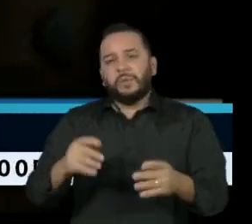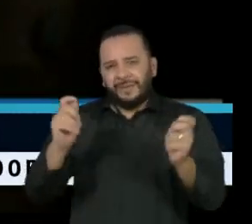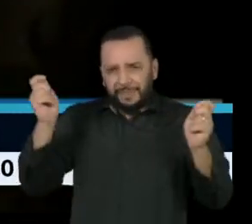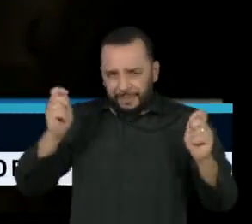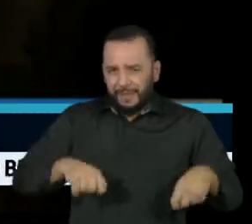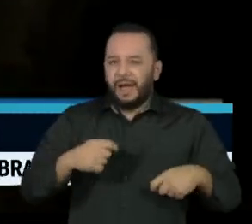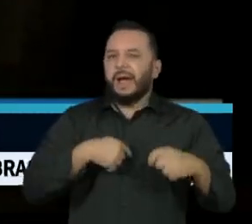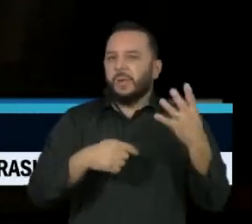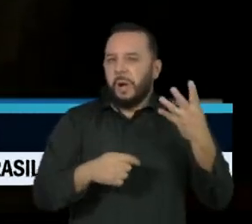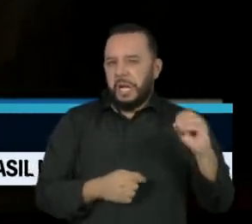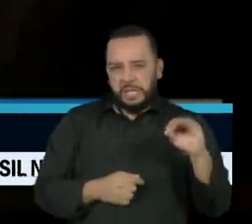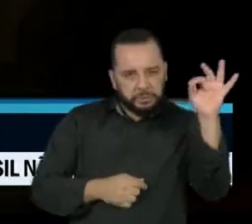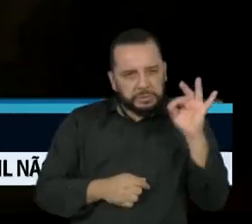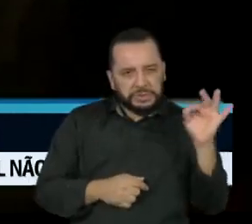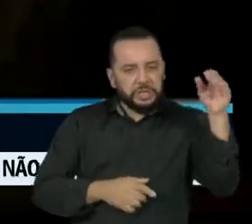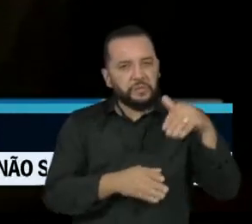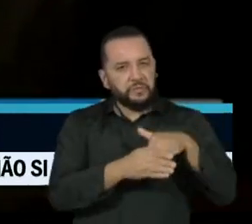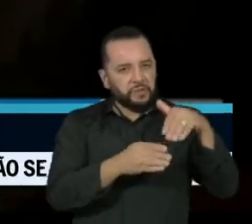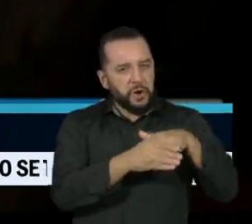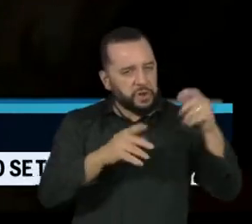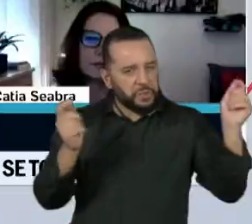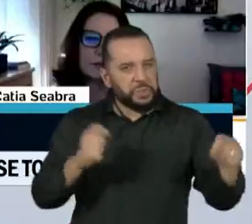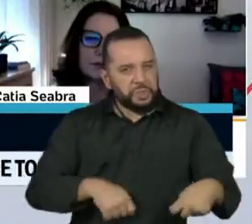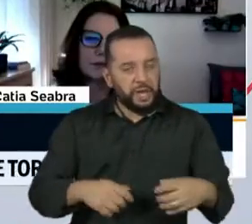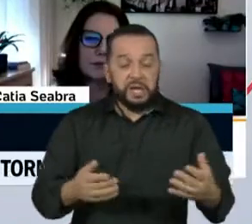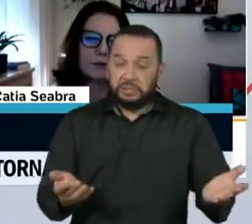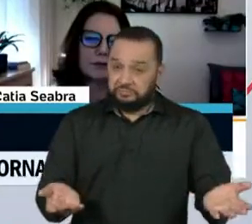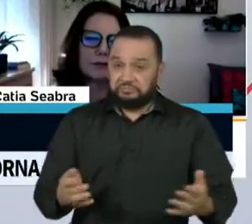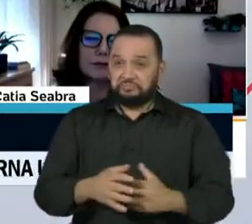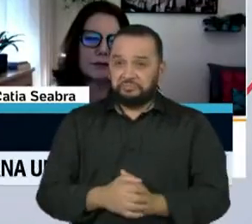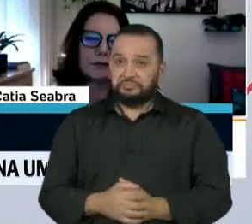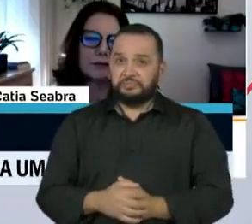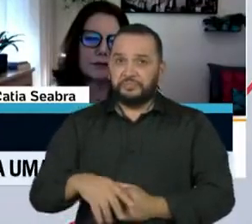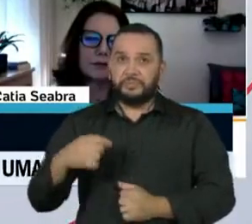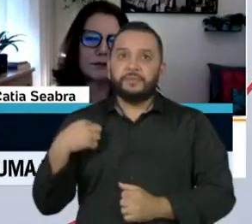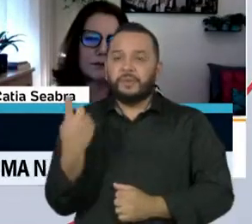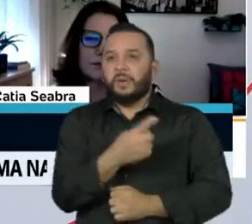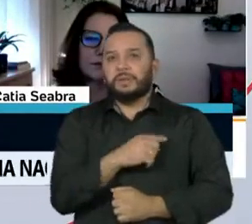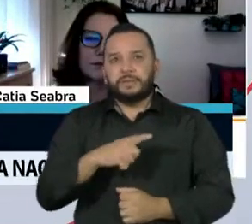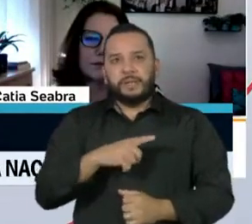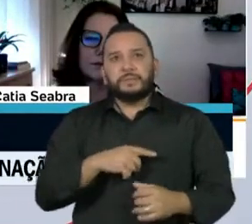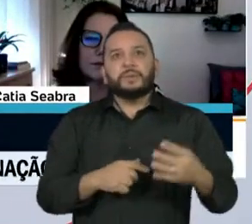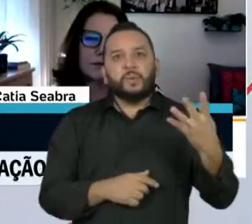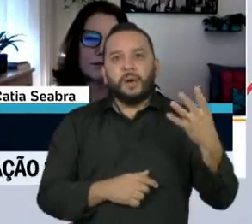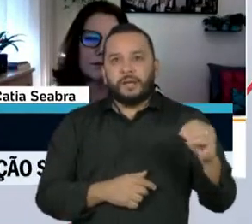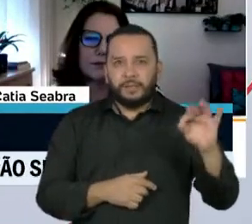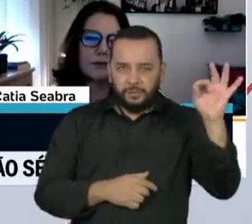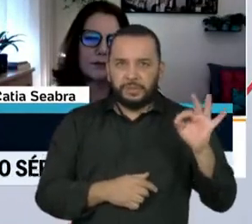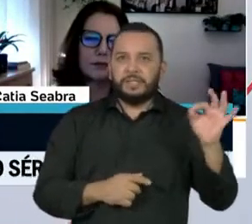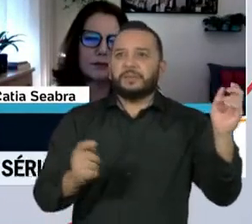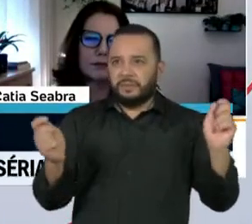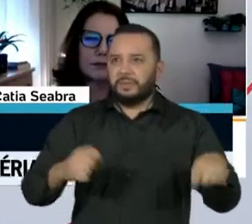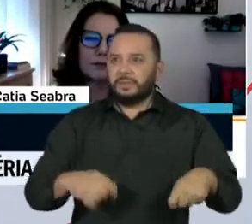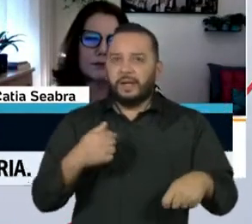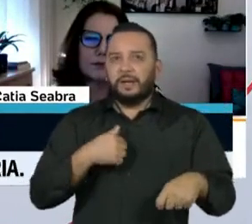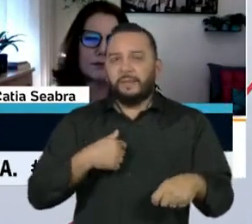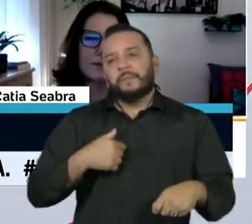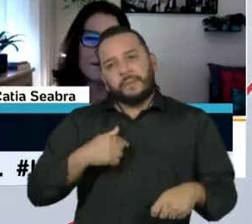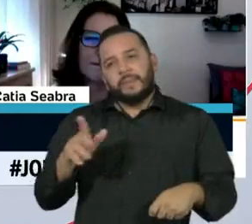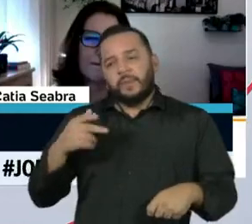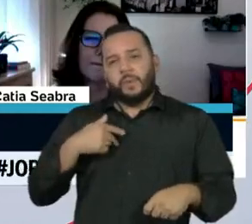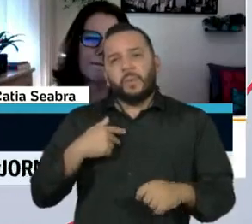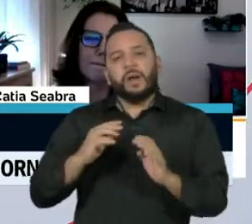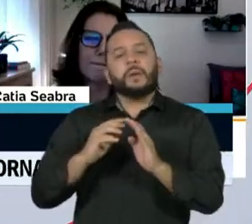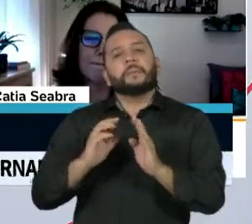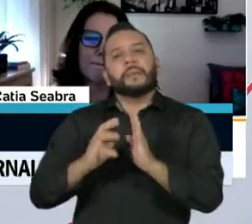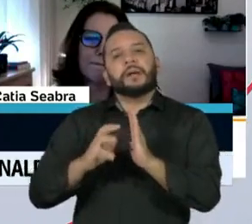ainda dispõe de 40 porcento dos votos para estudar conta nós temos quase a Maria Clara assento para sofá cenário era filho com candidato